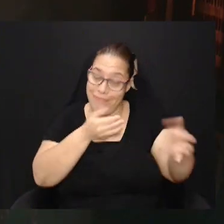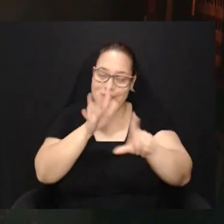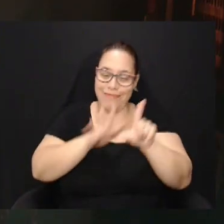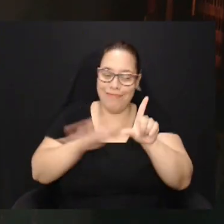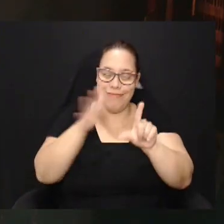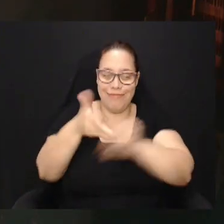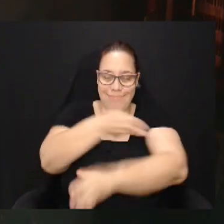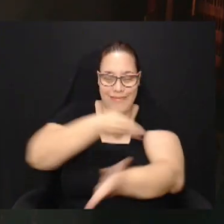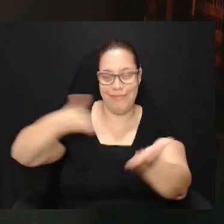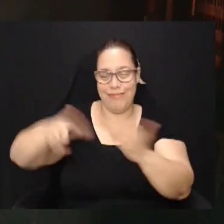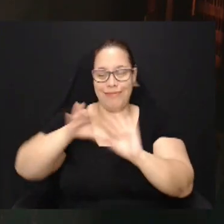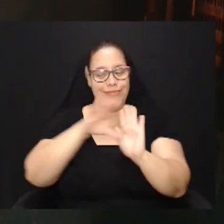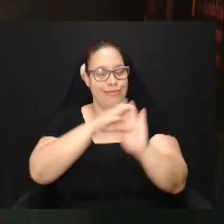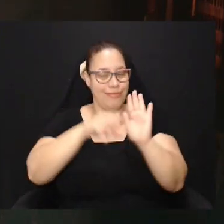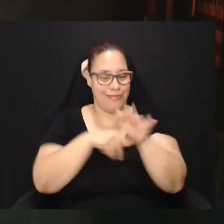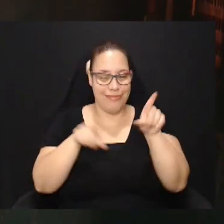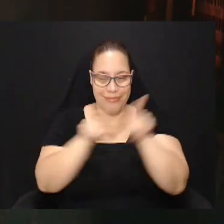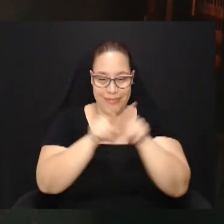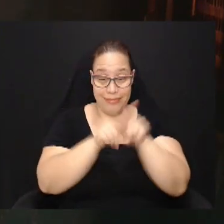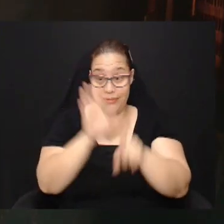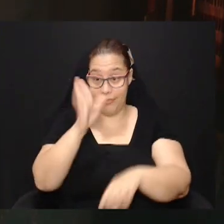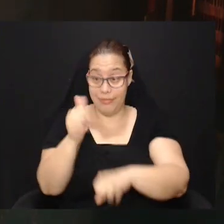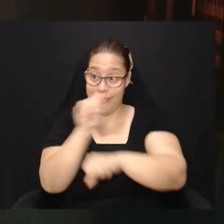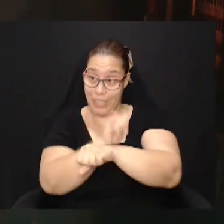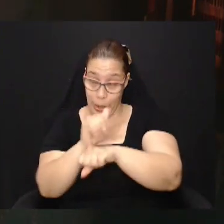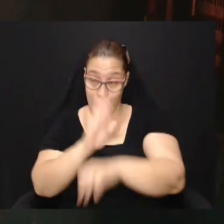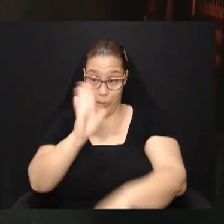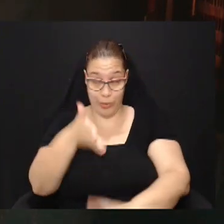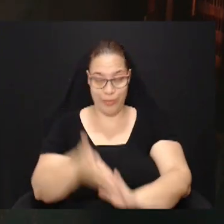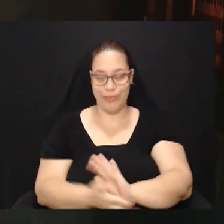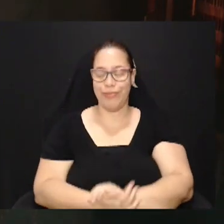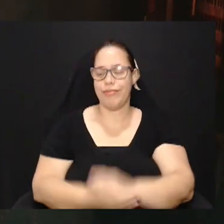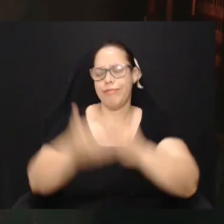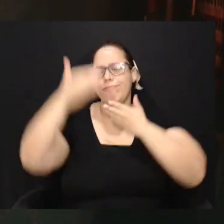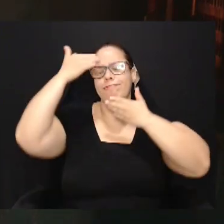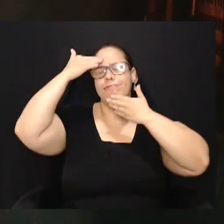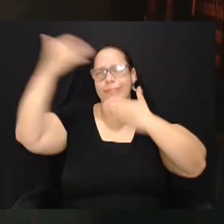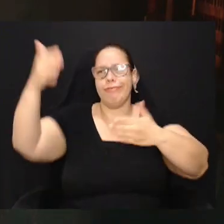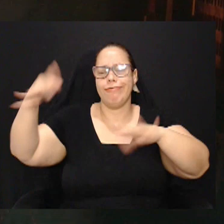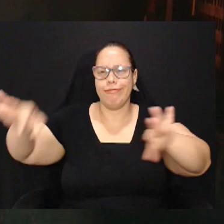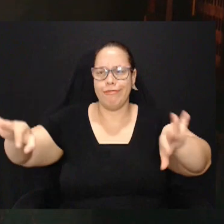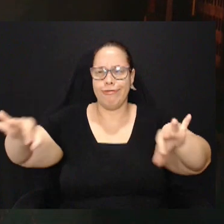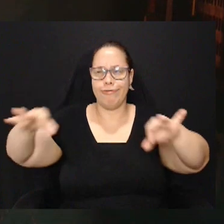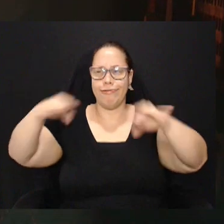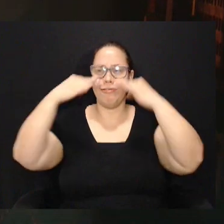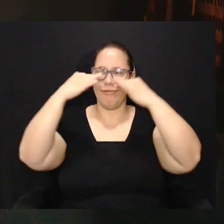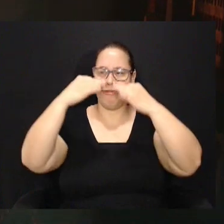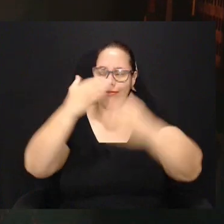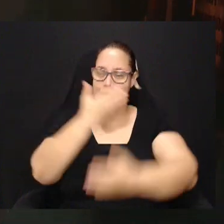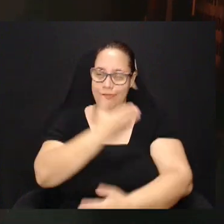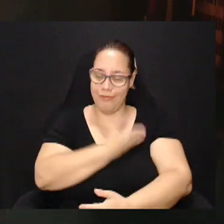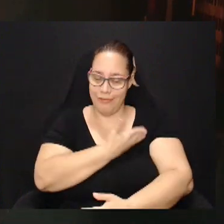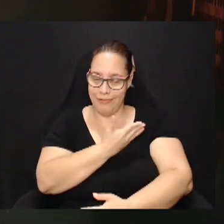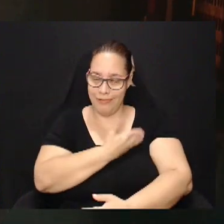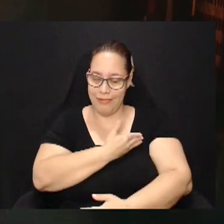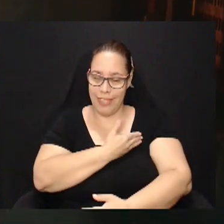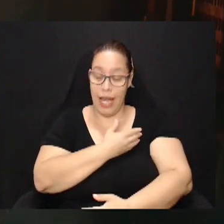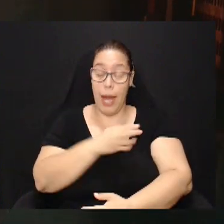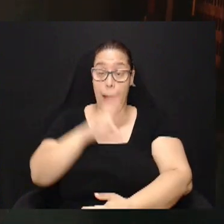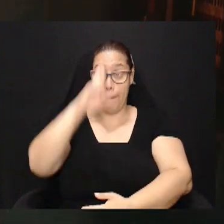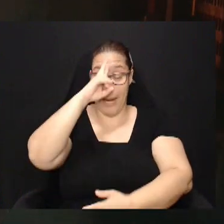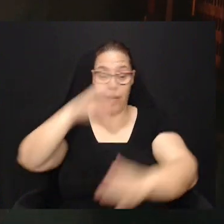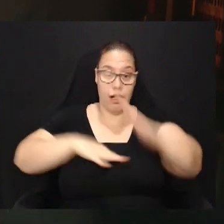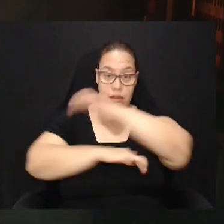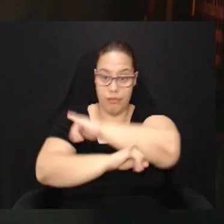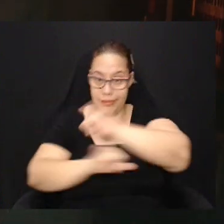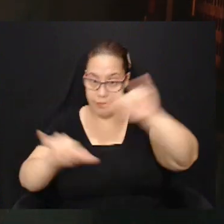esse programa também. Já está disponível no YouTube, tá? A gente agradece a sua audiência, a sua companhia. Lembrando que ao meio-dia nós temos Câmara Notícia